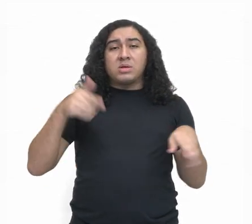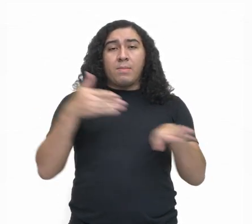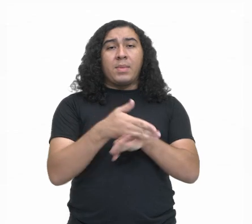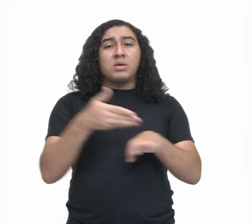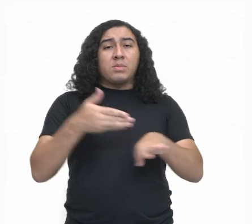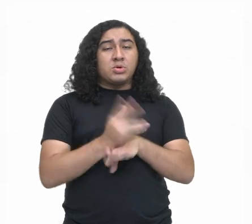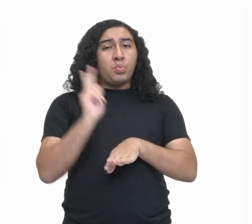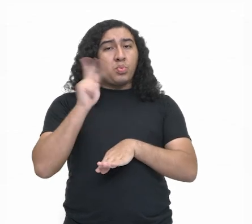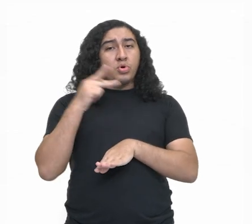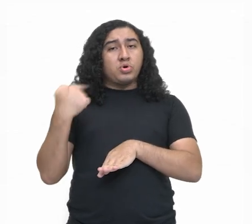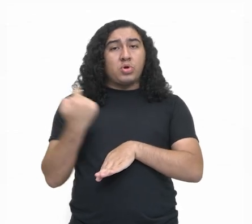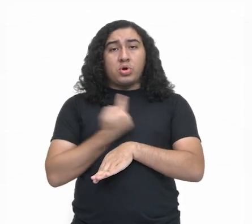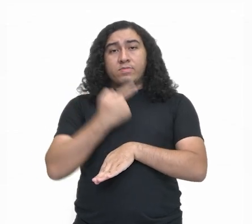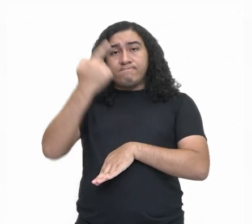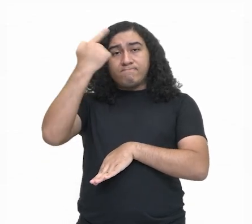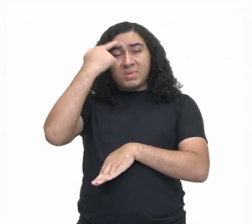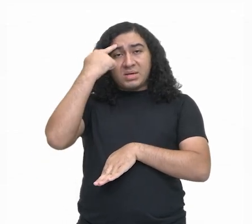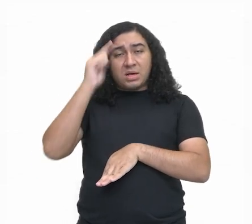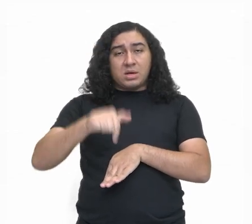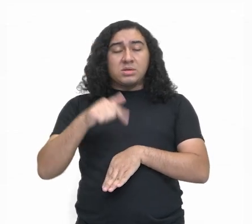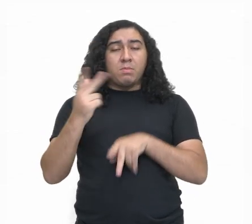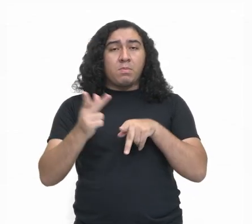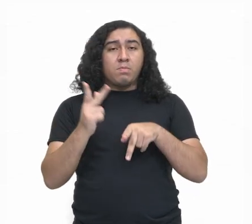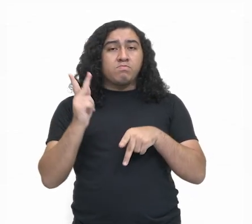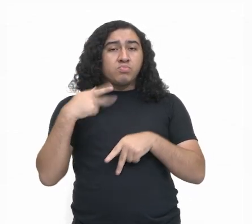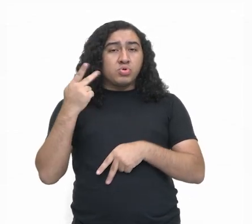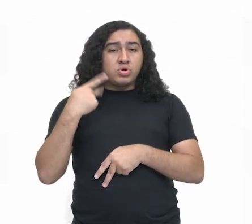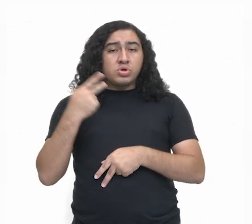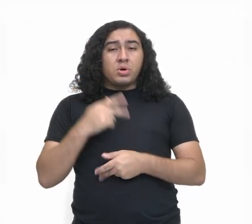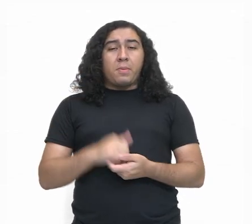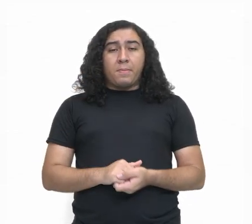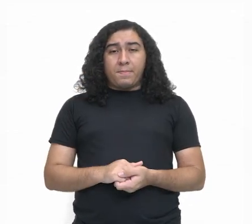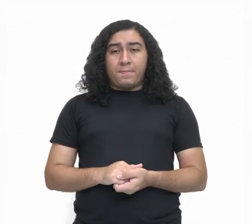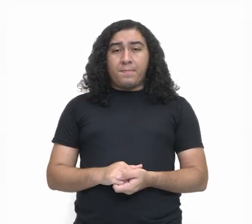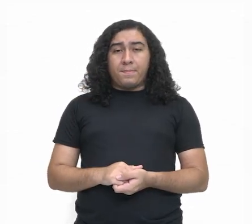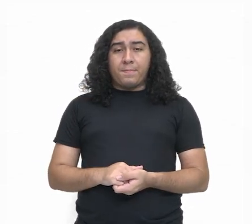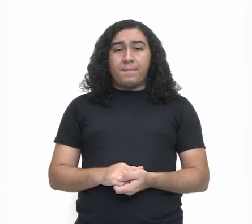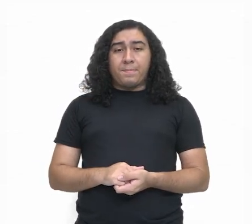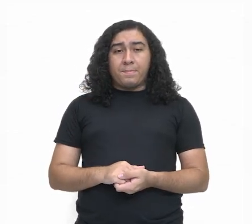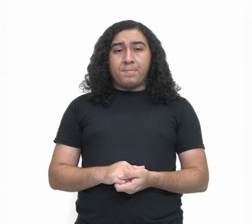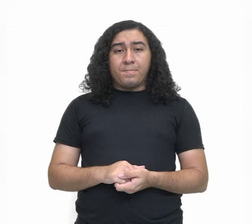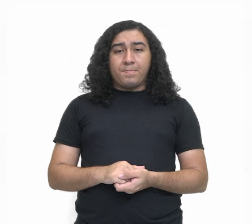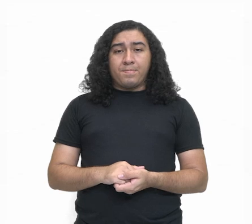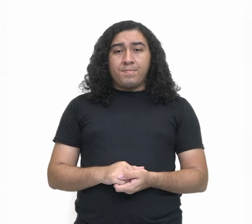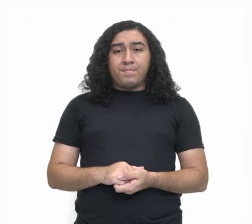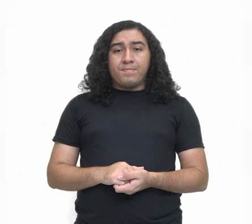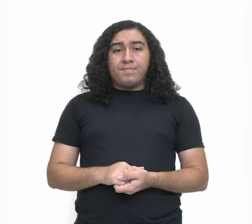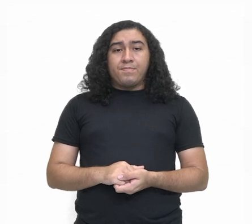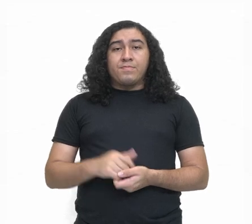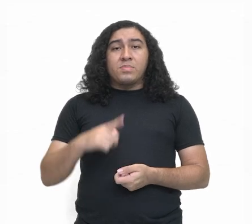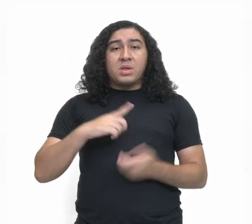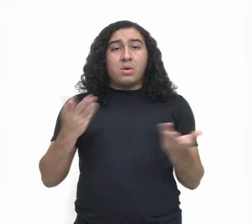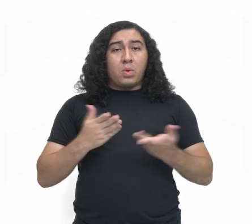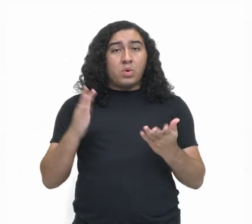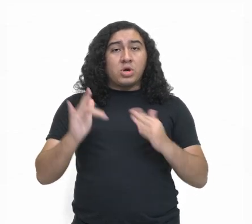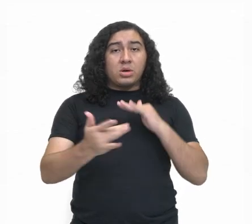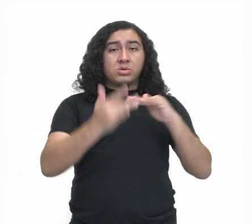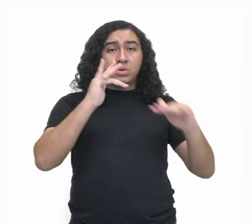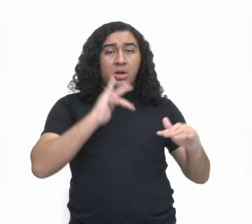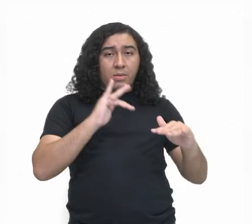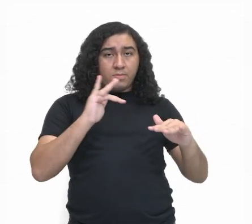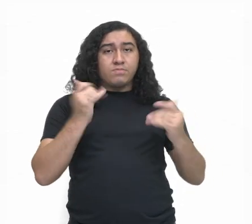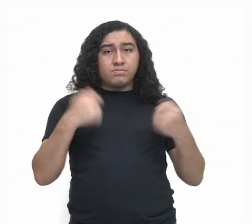que a gente pode pensar a era digital? Olha só, nós temos hoje o que nós chamamos de redes